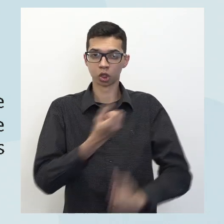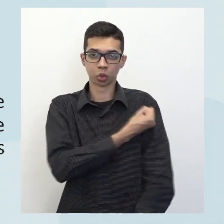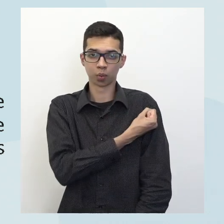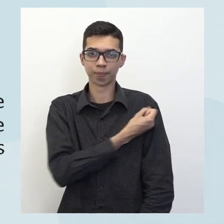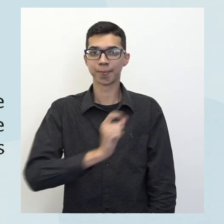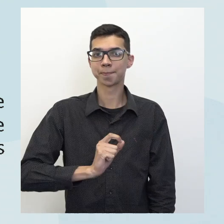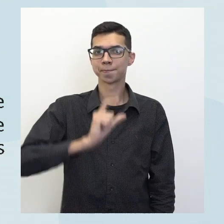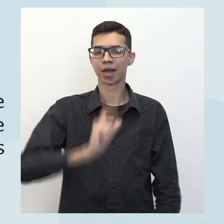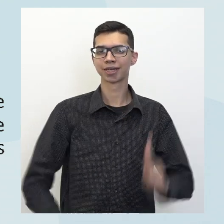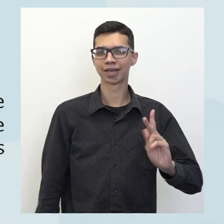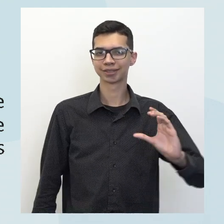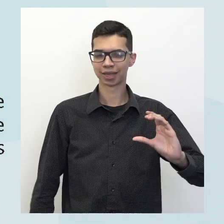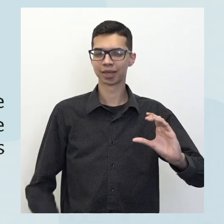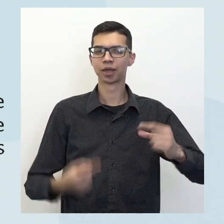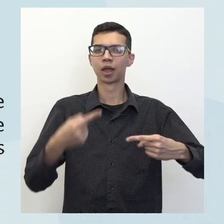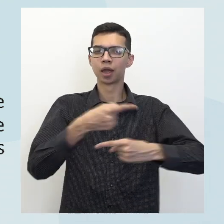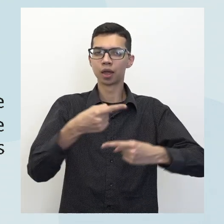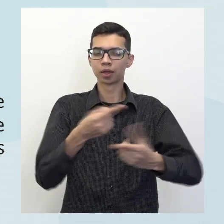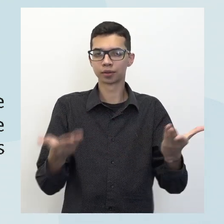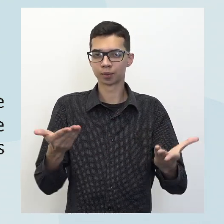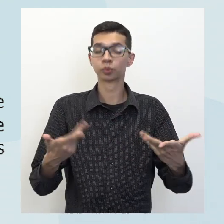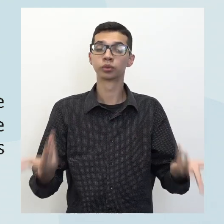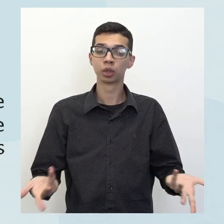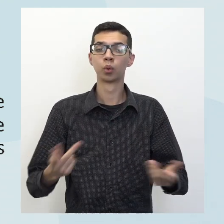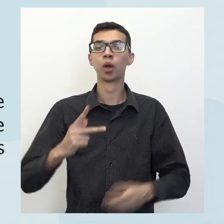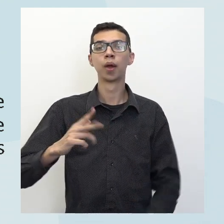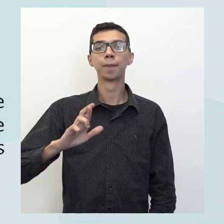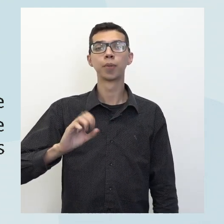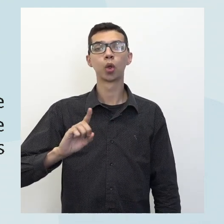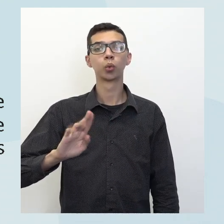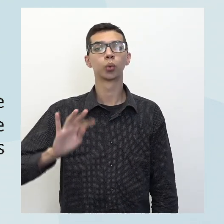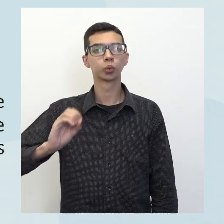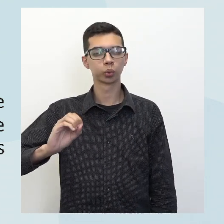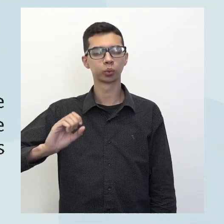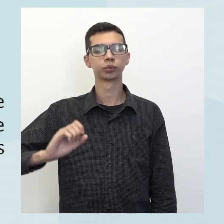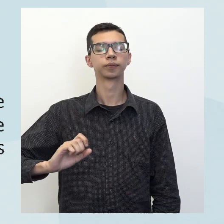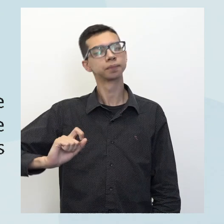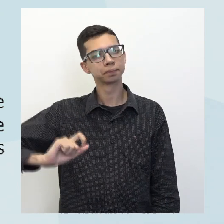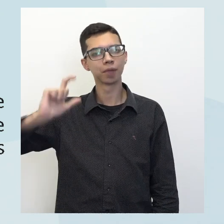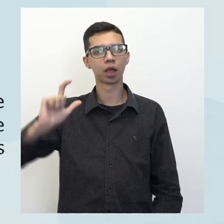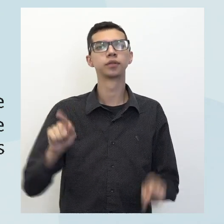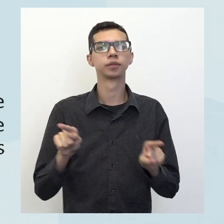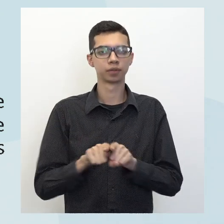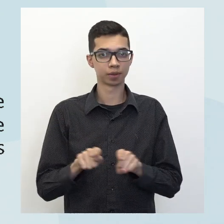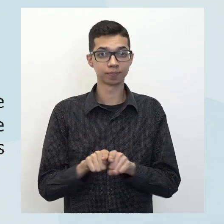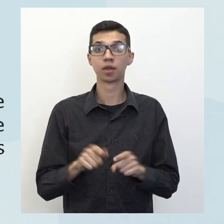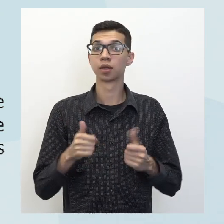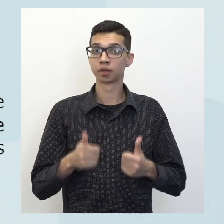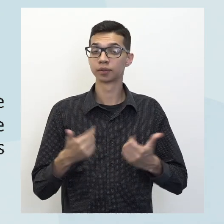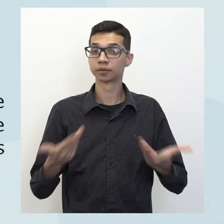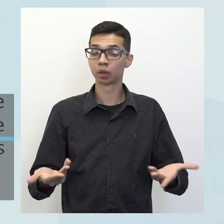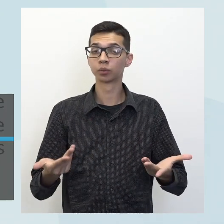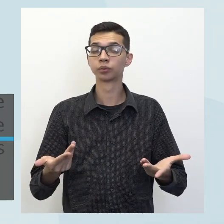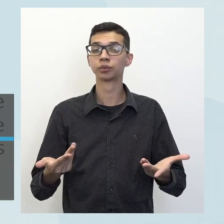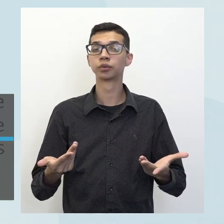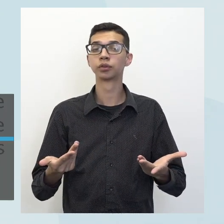a concentração de quem? Do produto do sistema. Então, eu sempre tenho que, volta aqui, por gentileza. Eu tenho que sempre analisar